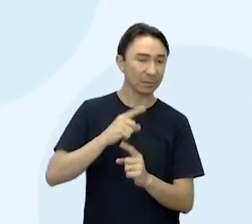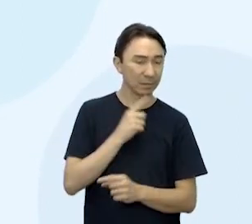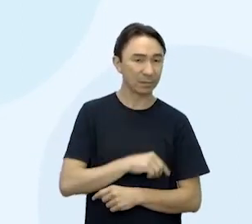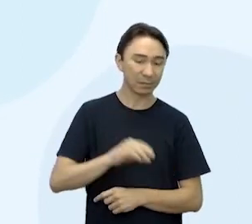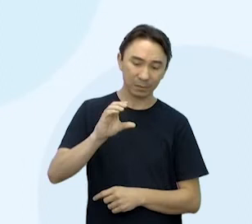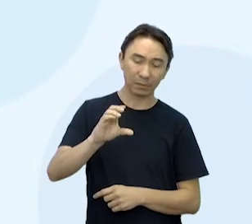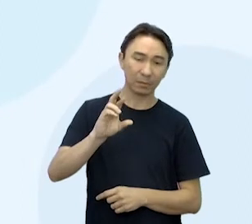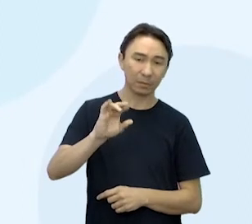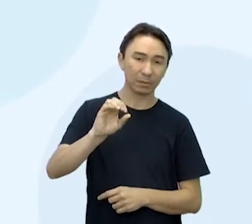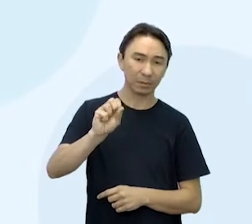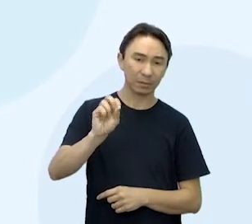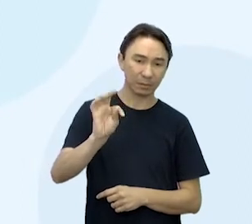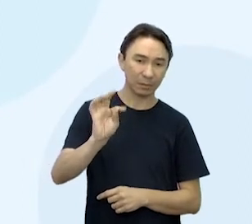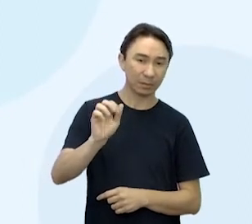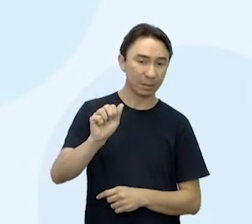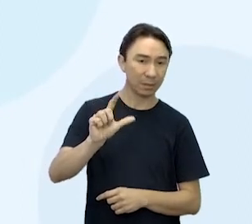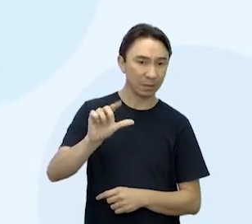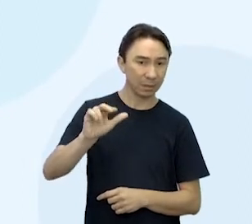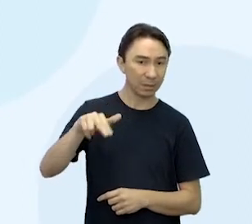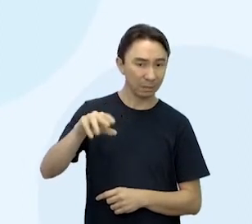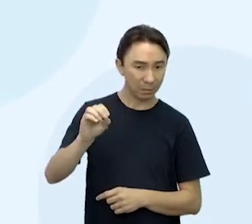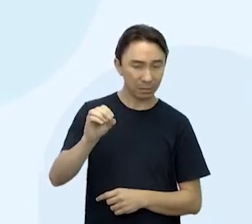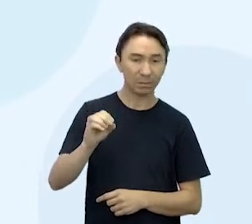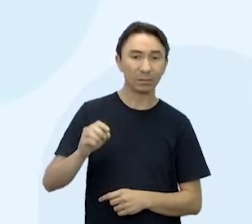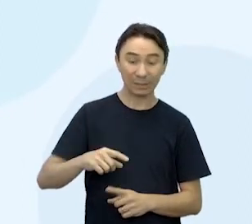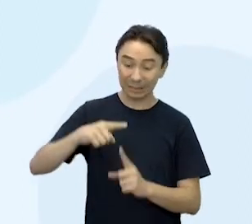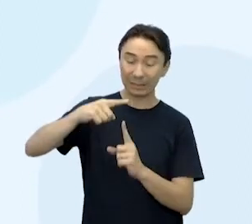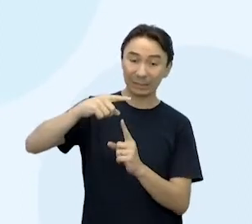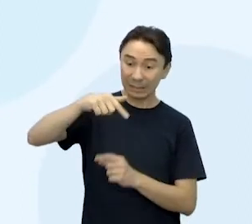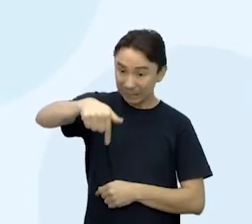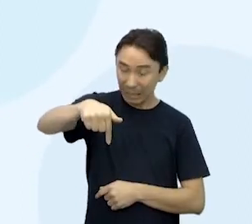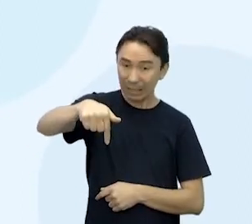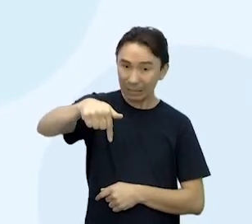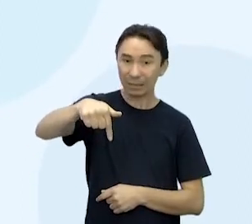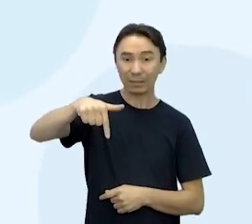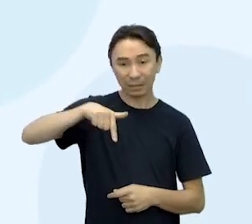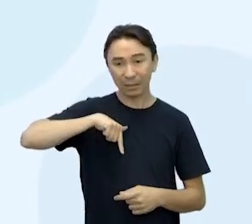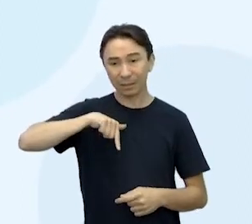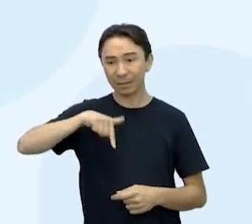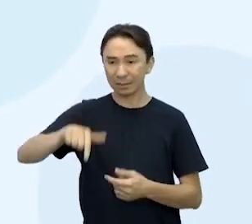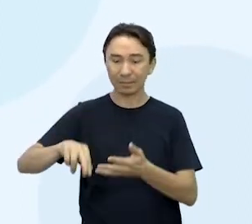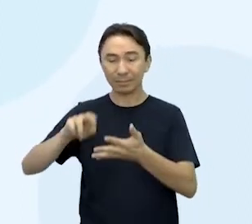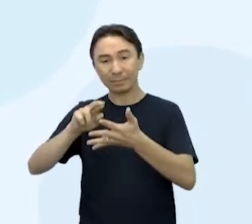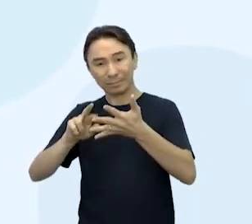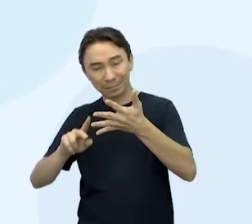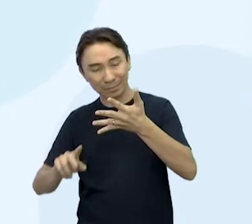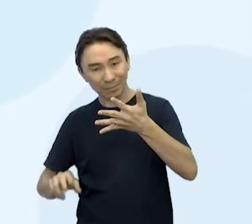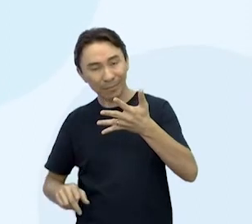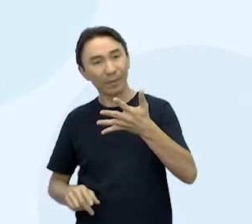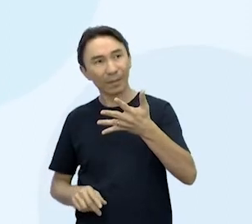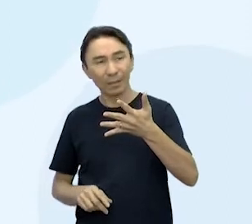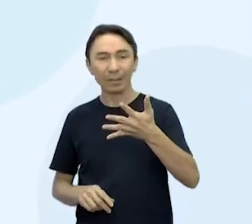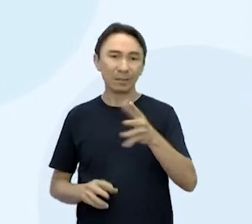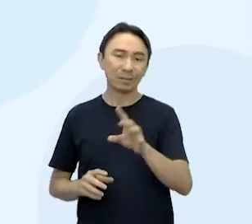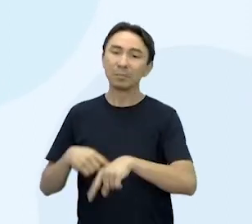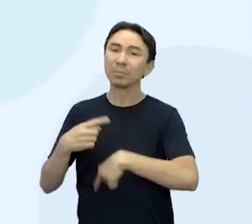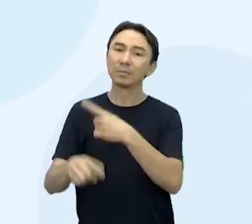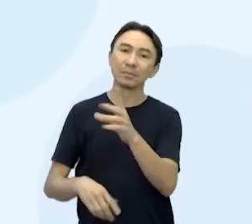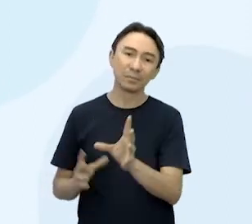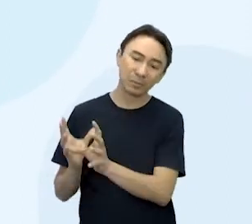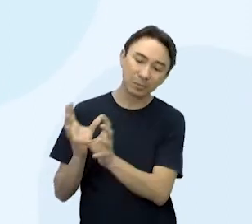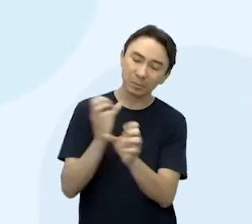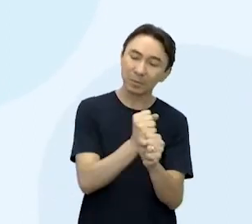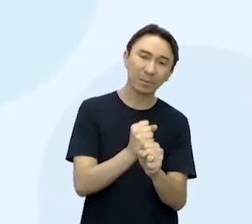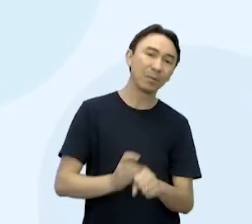dessas 7 eu tenho variações, e aí essas variações a gente chama de 14 redes bravais, tá